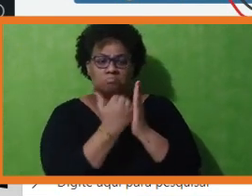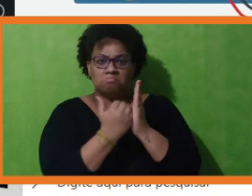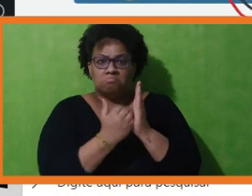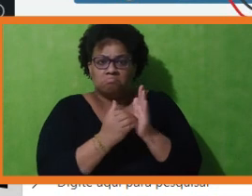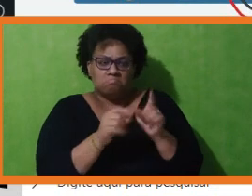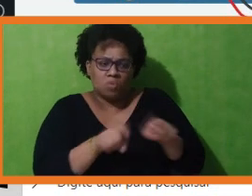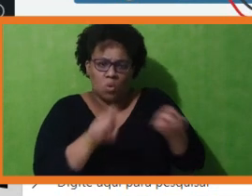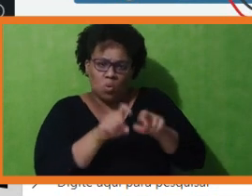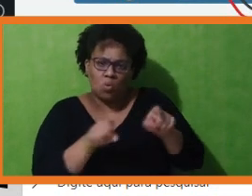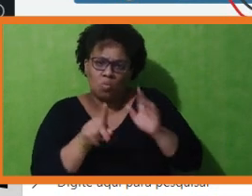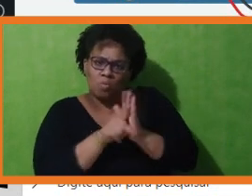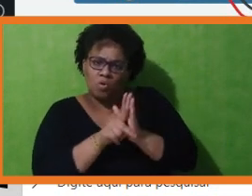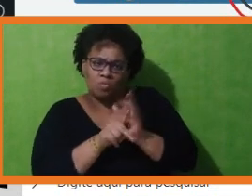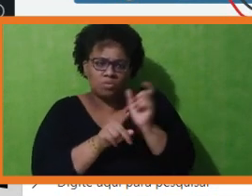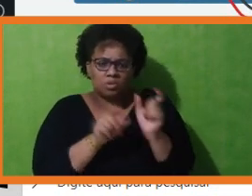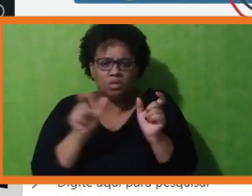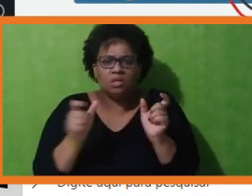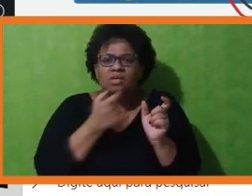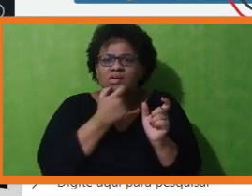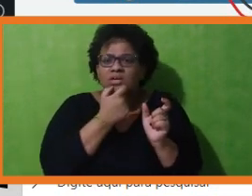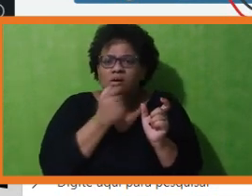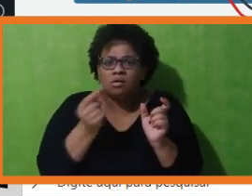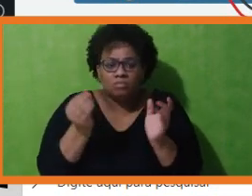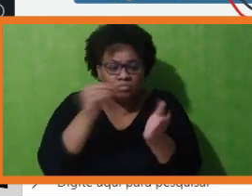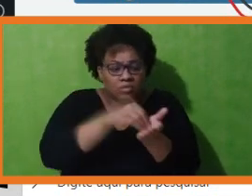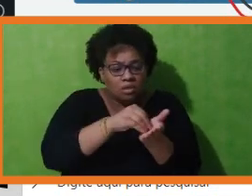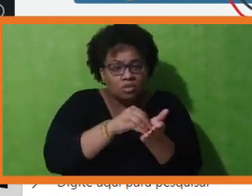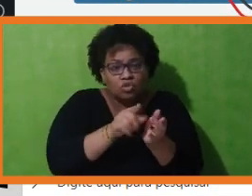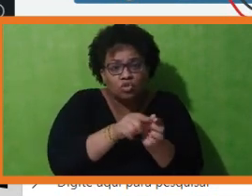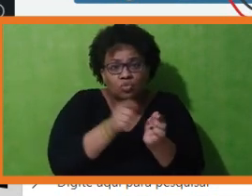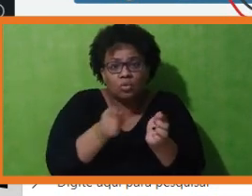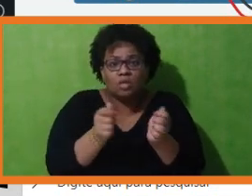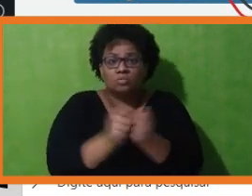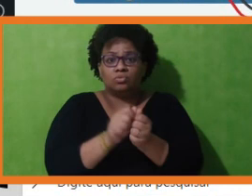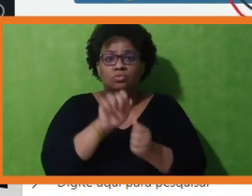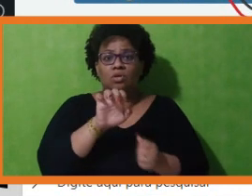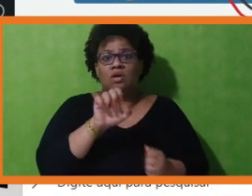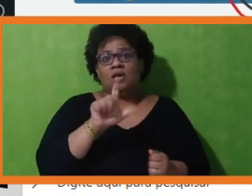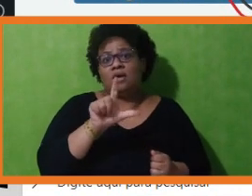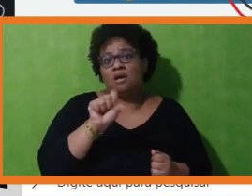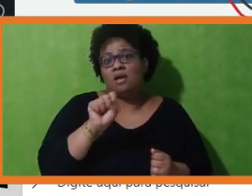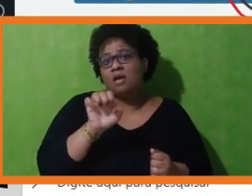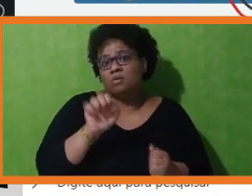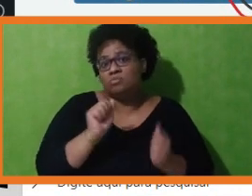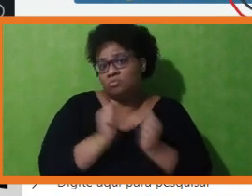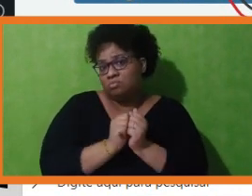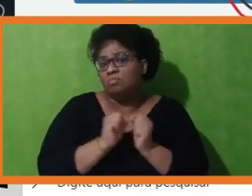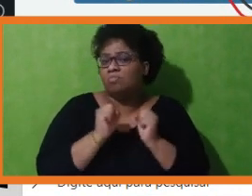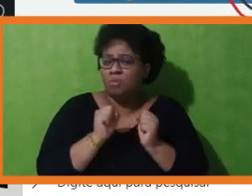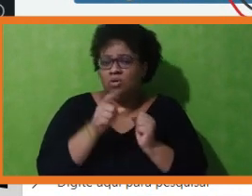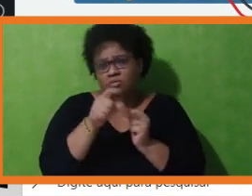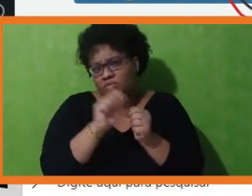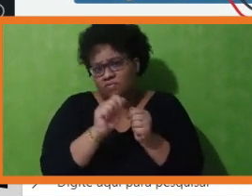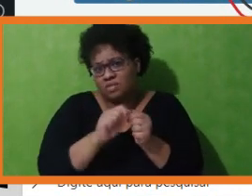Alguns programadores fazem da seguinte forma. Eles põem o else, põem a chave do if lá, e do lado da chave do if já põe o else,